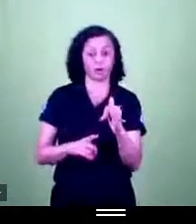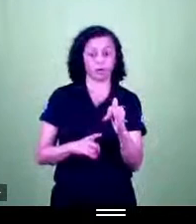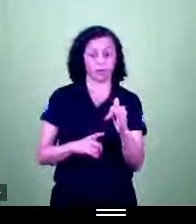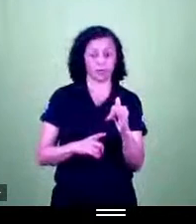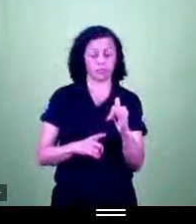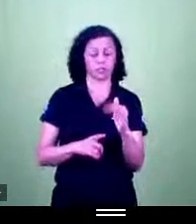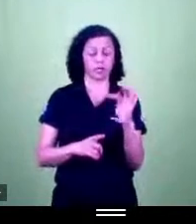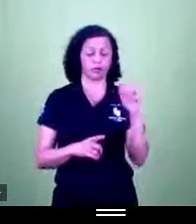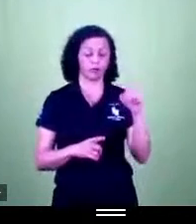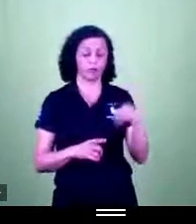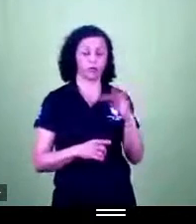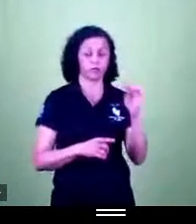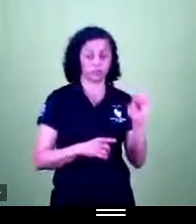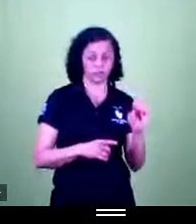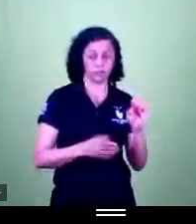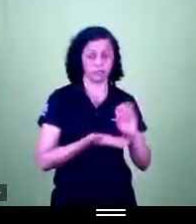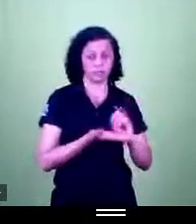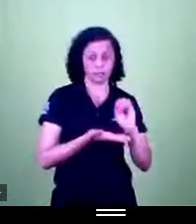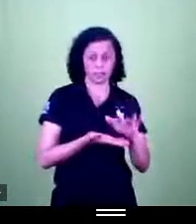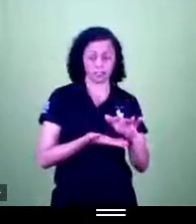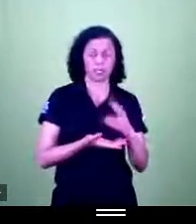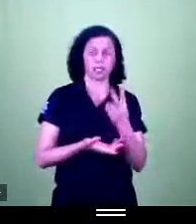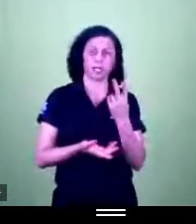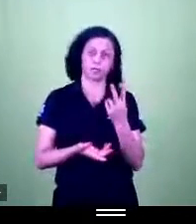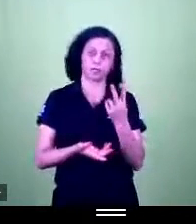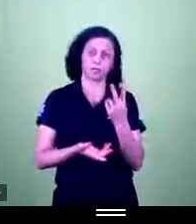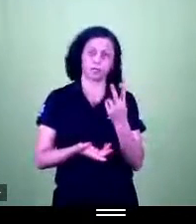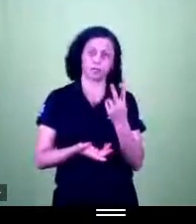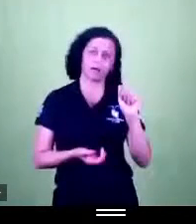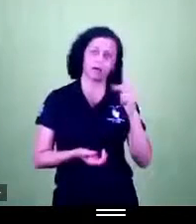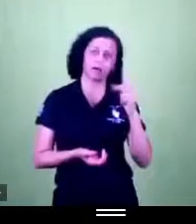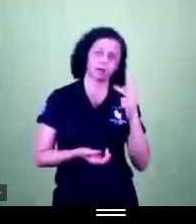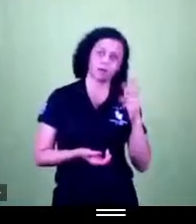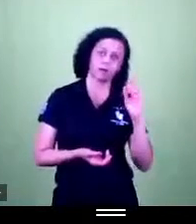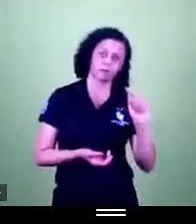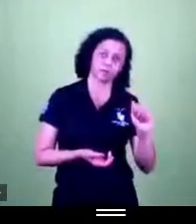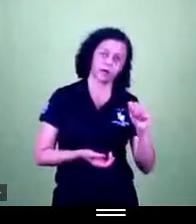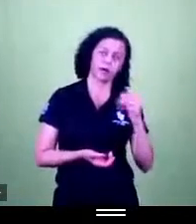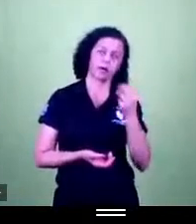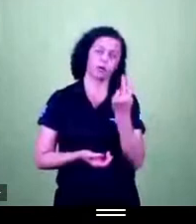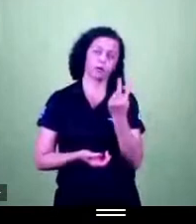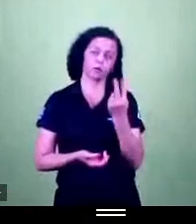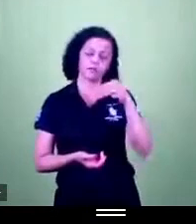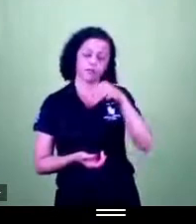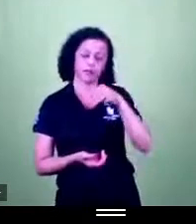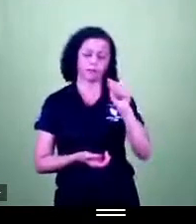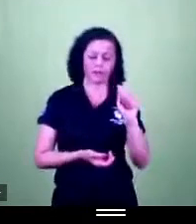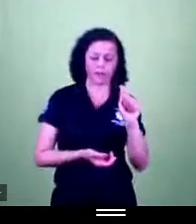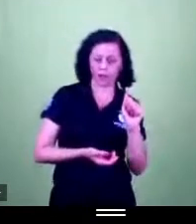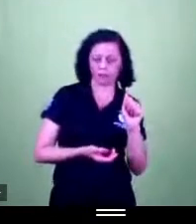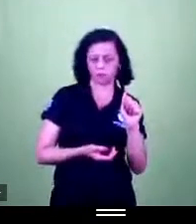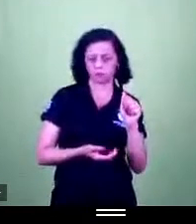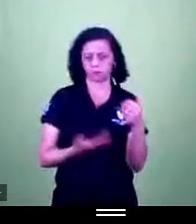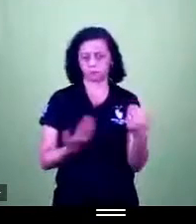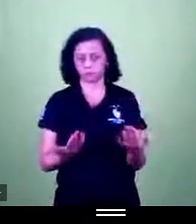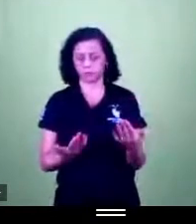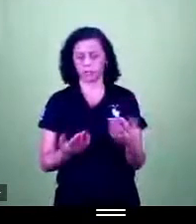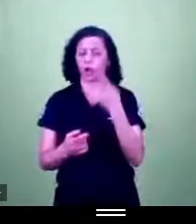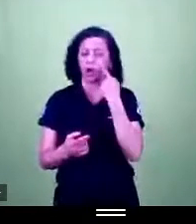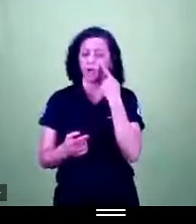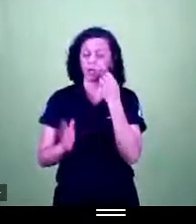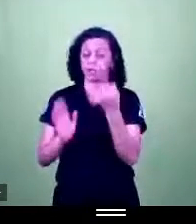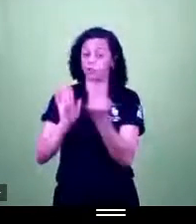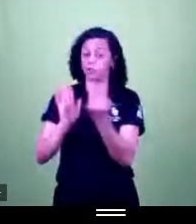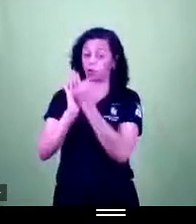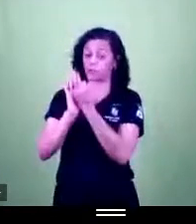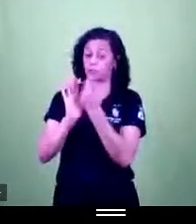sempre constante. 2 amperes, 2 amperes, 2 amperes, ou 2 mili, como está no caso aqui, né? E olha o símbolo aqui, é importante vocês